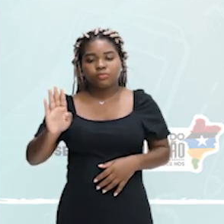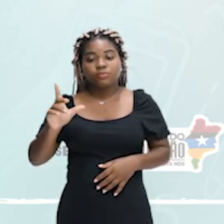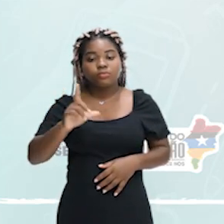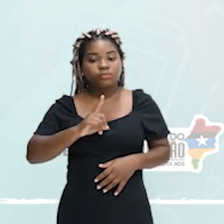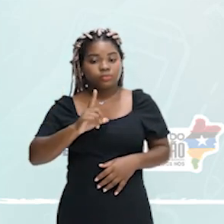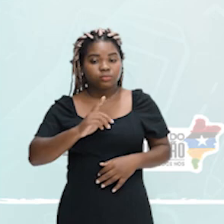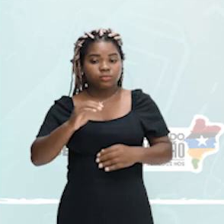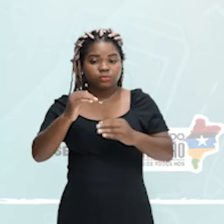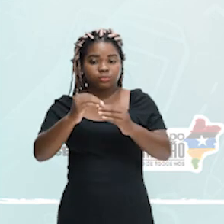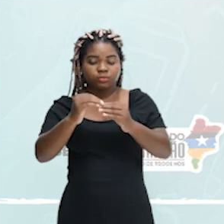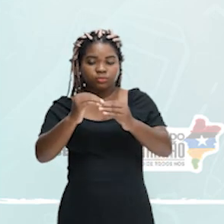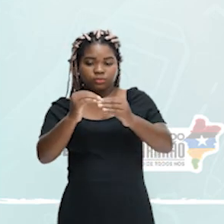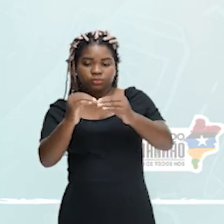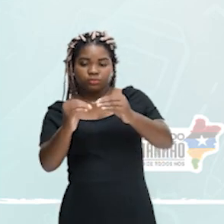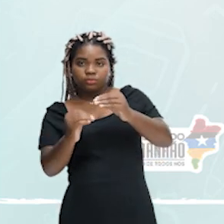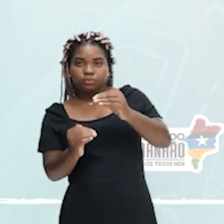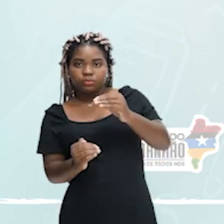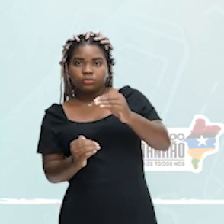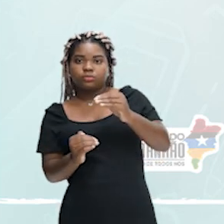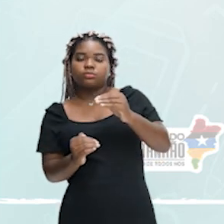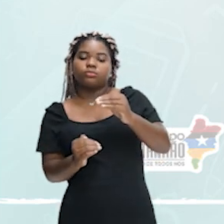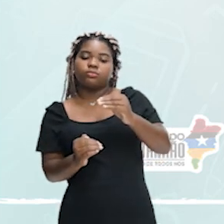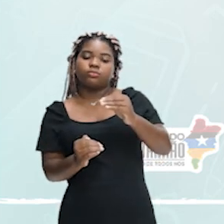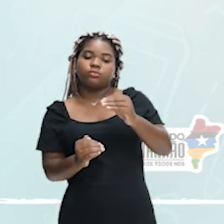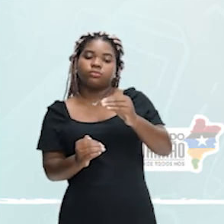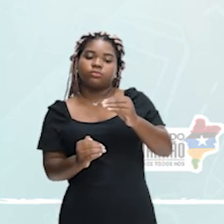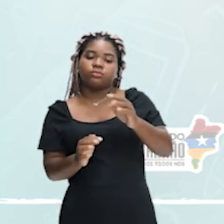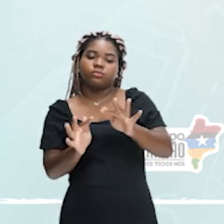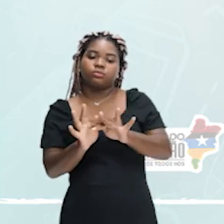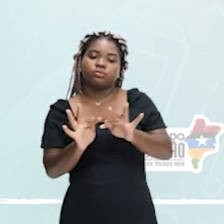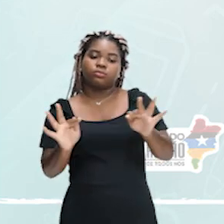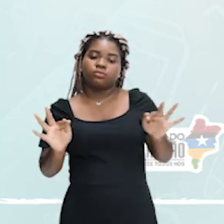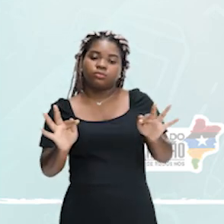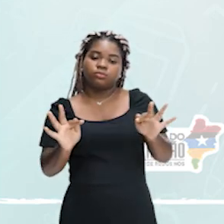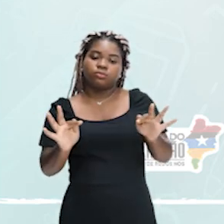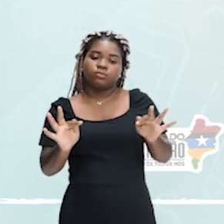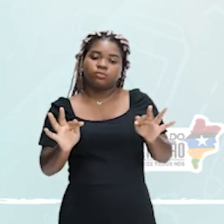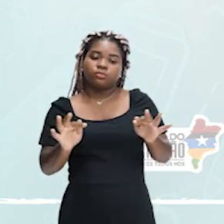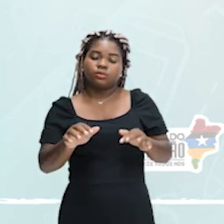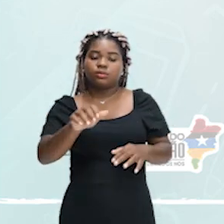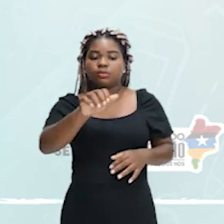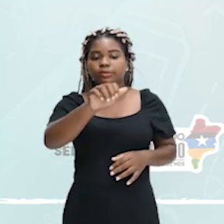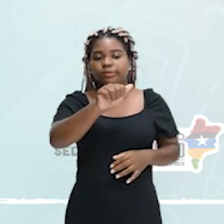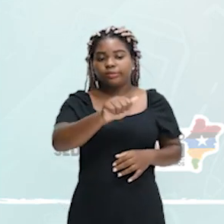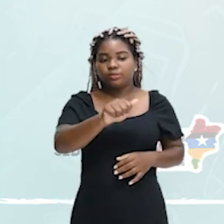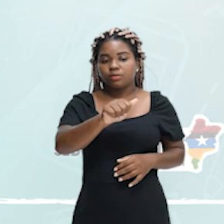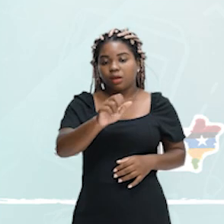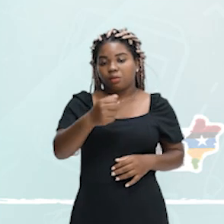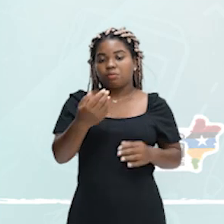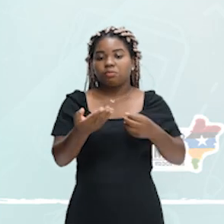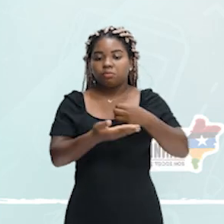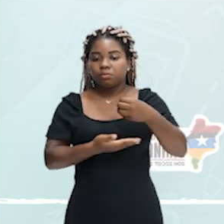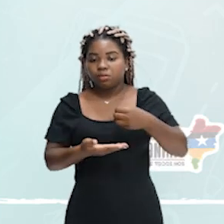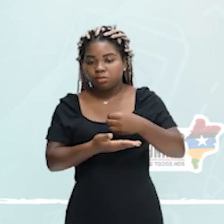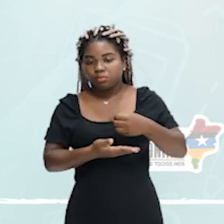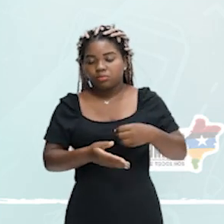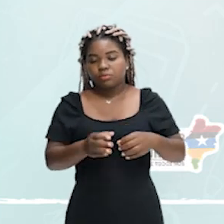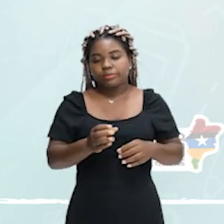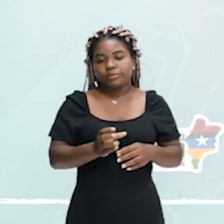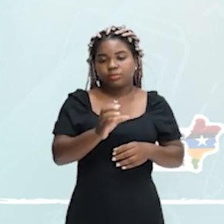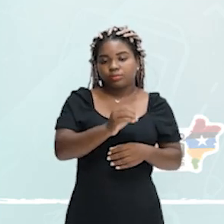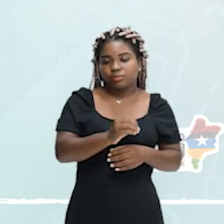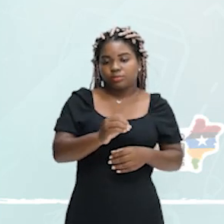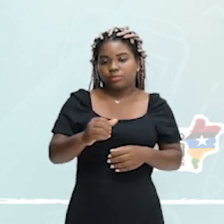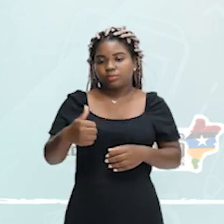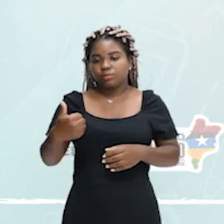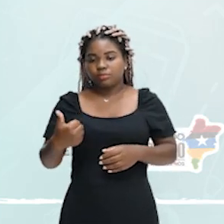ser decrescente, e quando a função exponencial é decrescente, significa dizer que esse A, essa base, ela é um número compreendido entre 0 e 1.